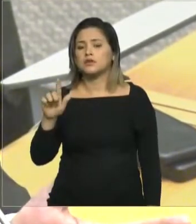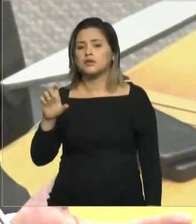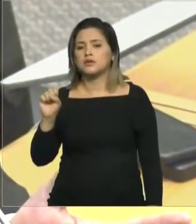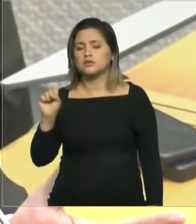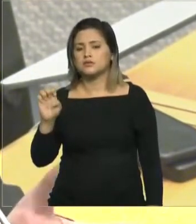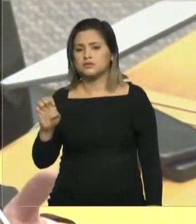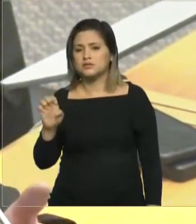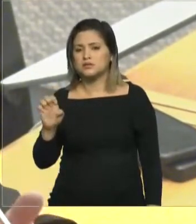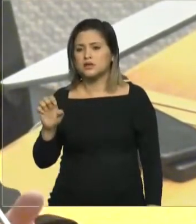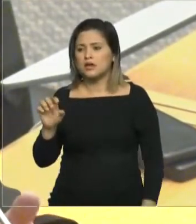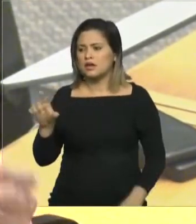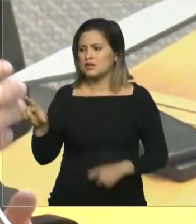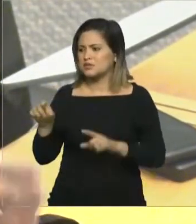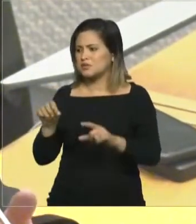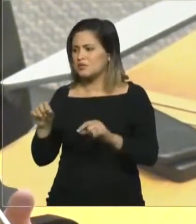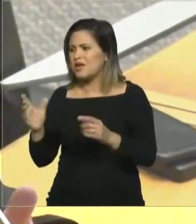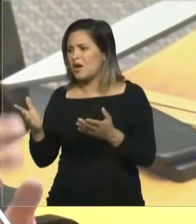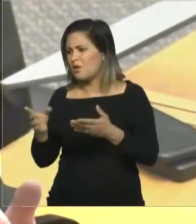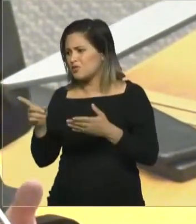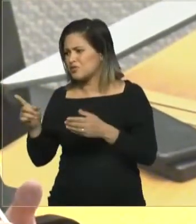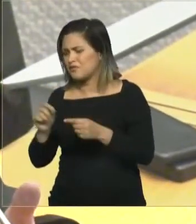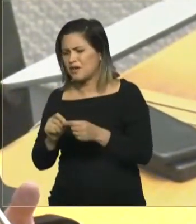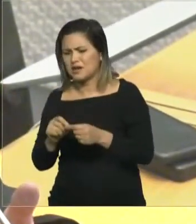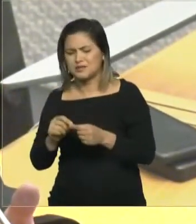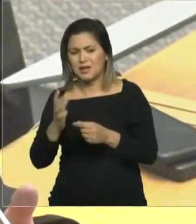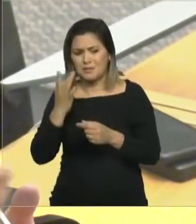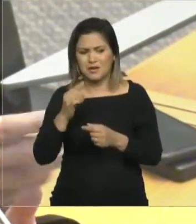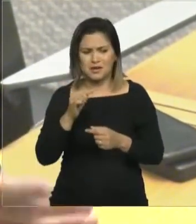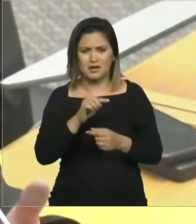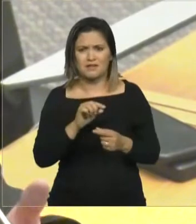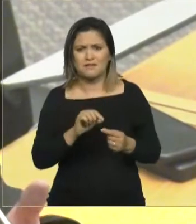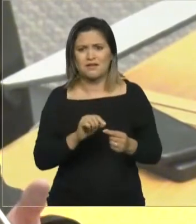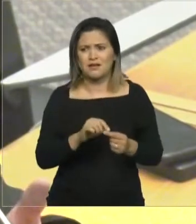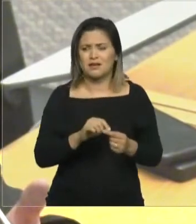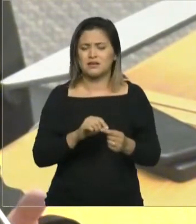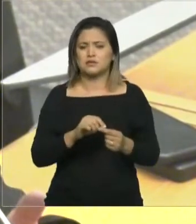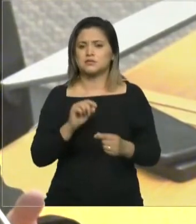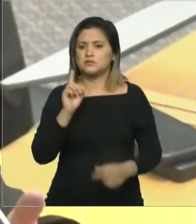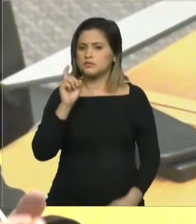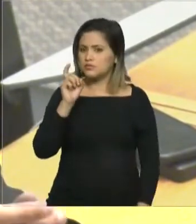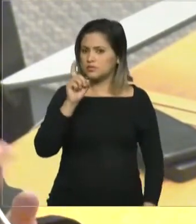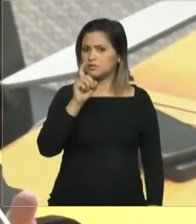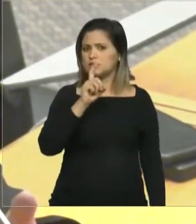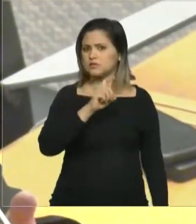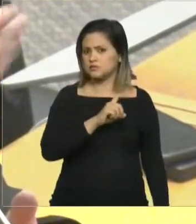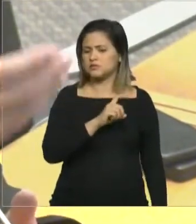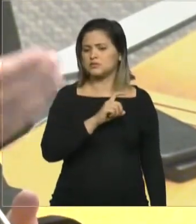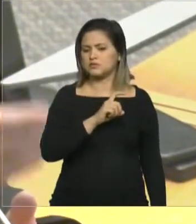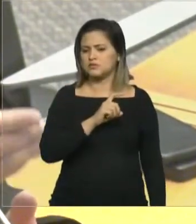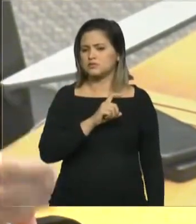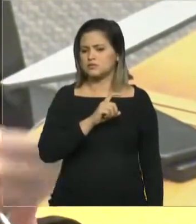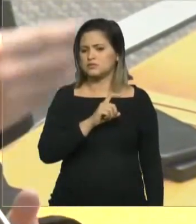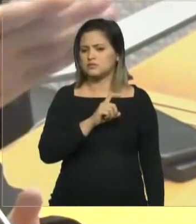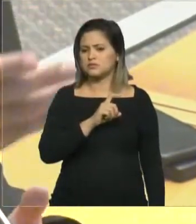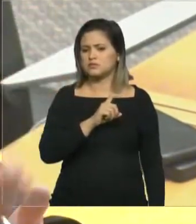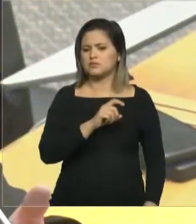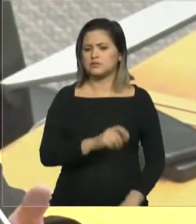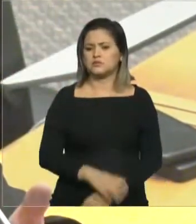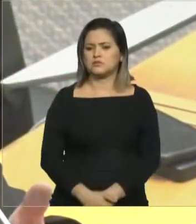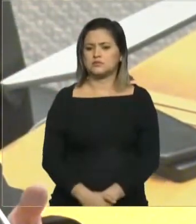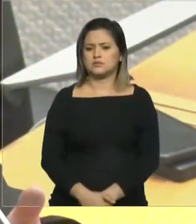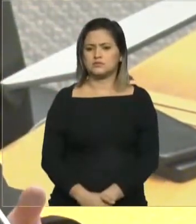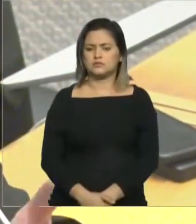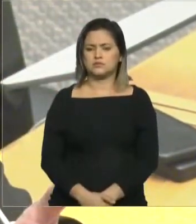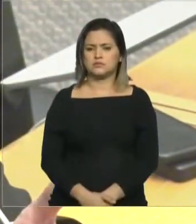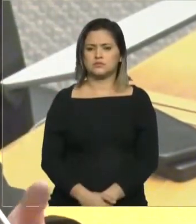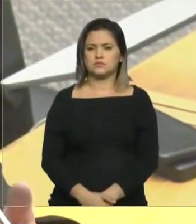desesperador, muitas vezes, os pacientes com sua função renal prejudicada, entrando em coma e morrendo. Eu pude acompanhar o seu